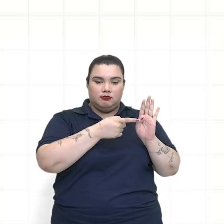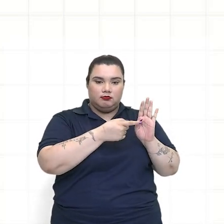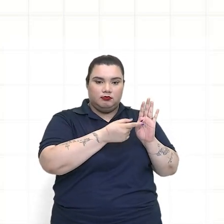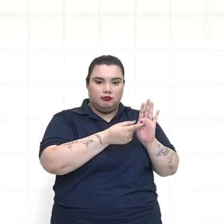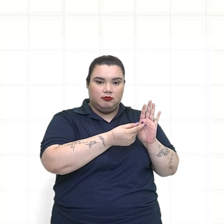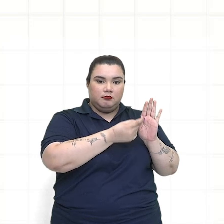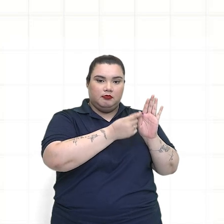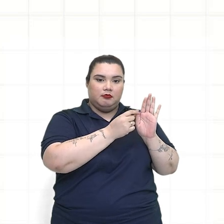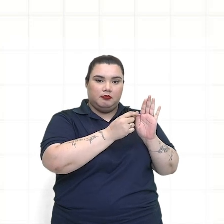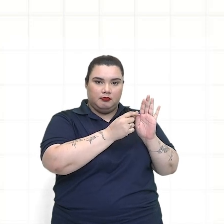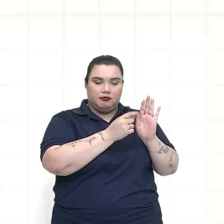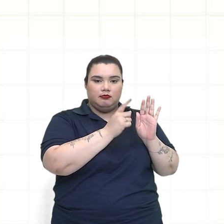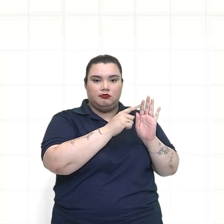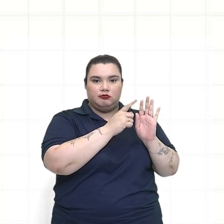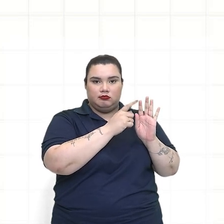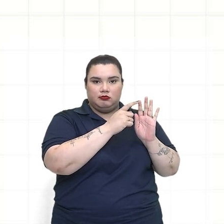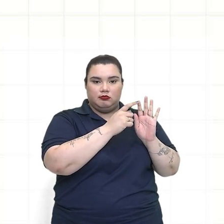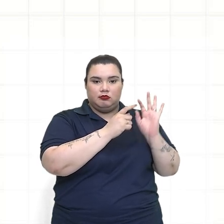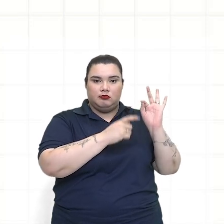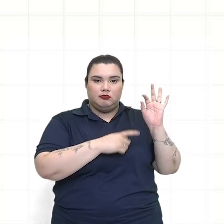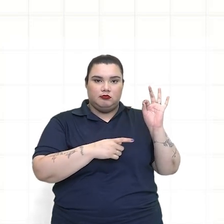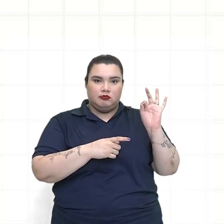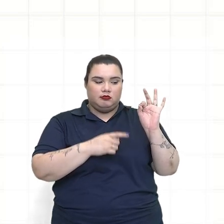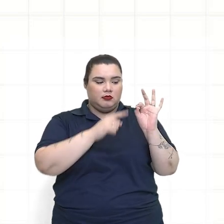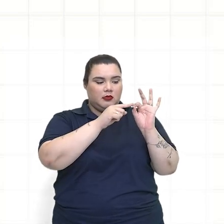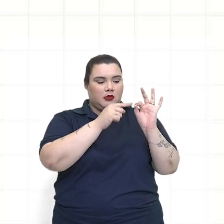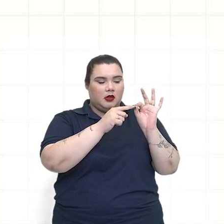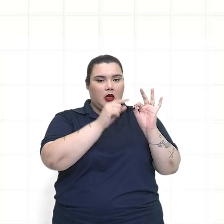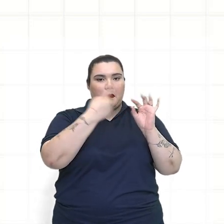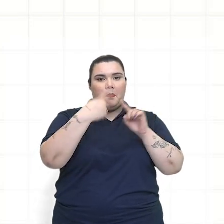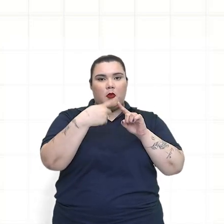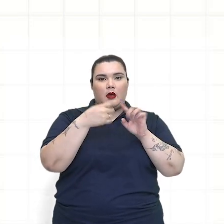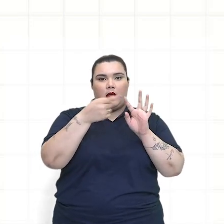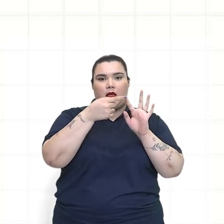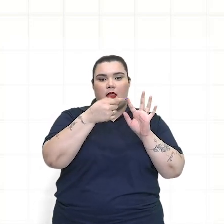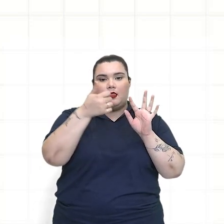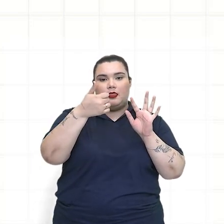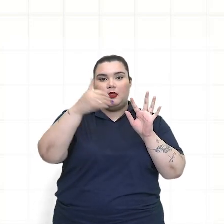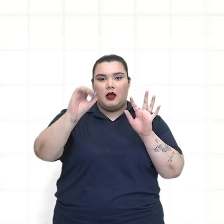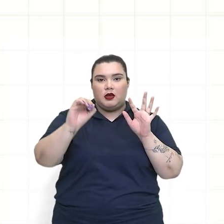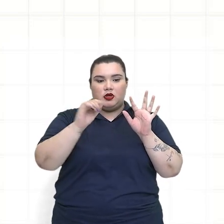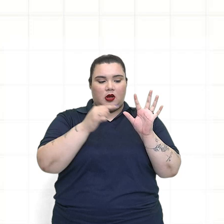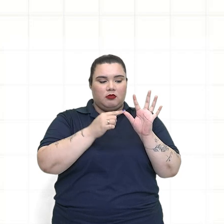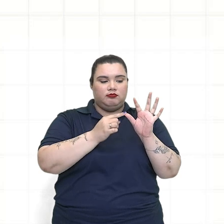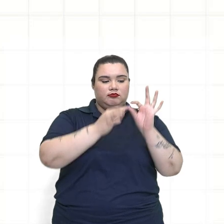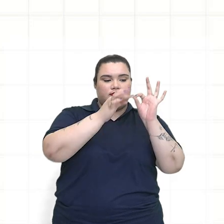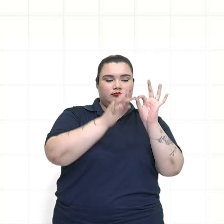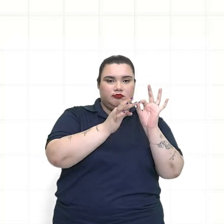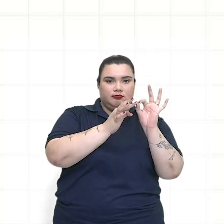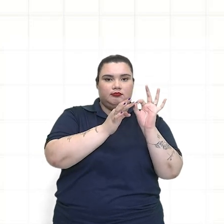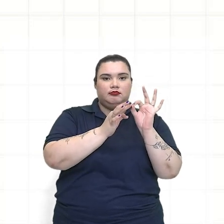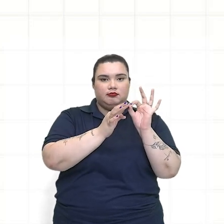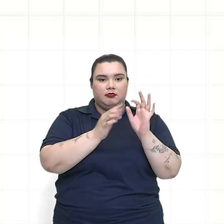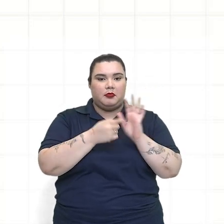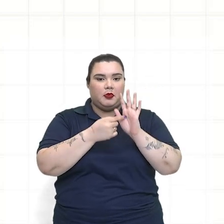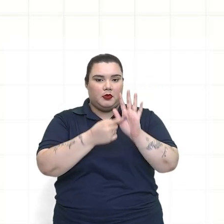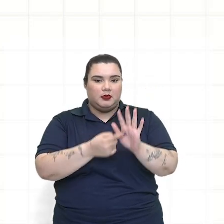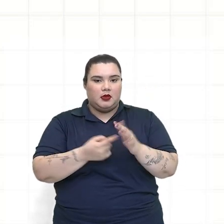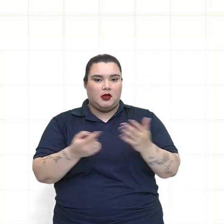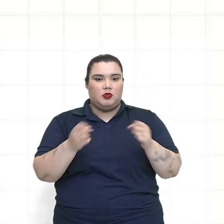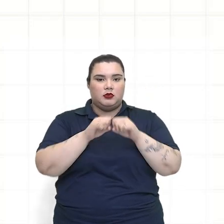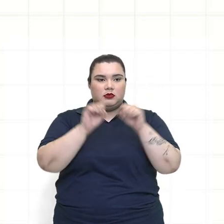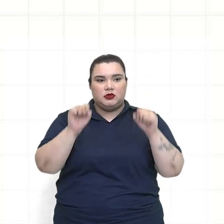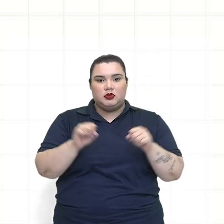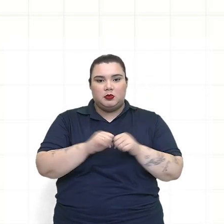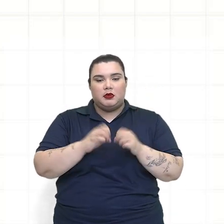no caso, ia tocar aqui a primeira falange do dedo indicador, né? Seria até um sistema